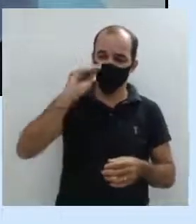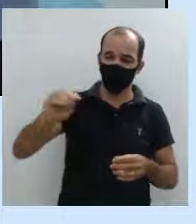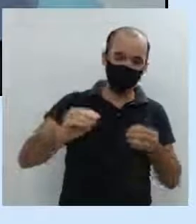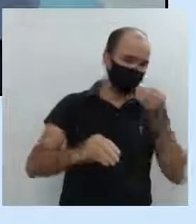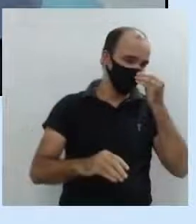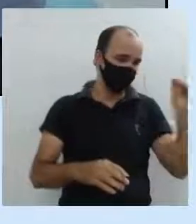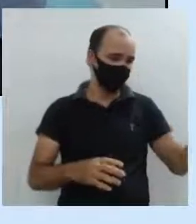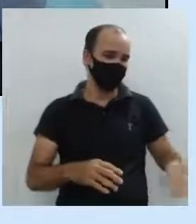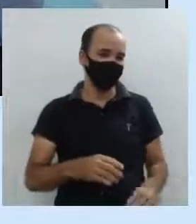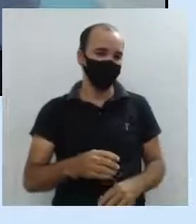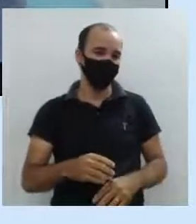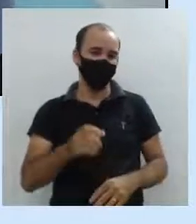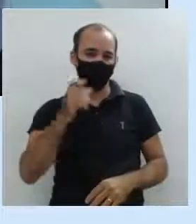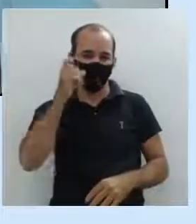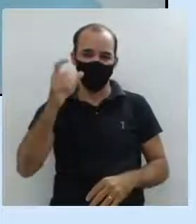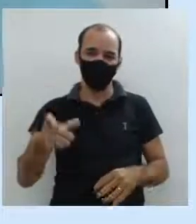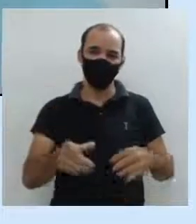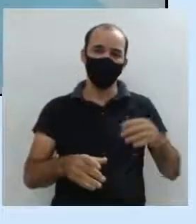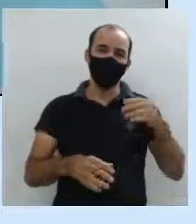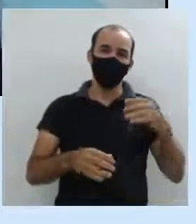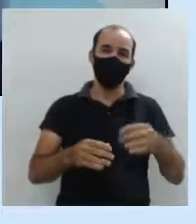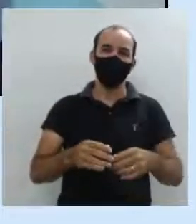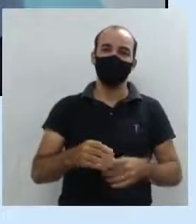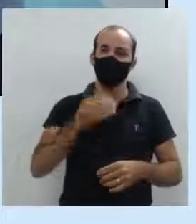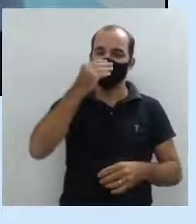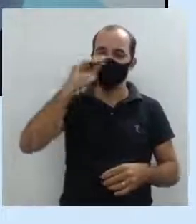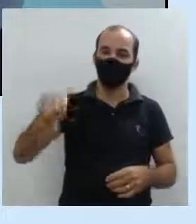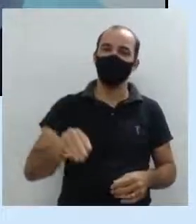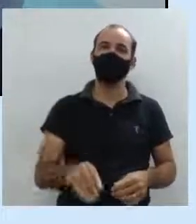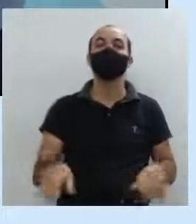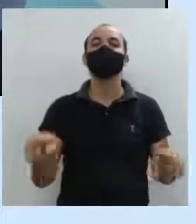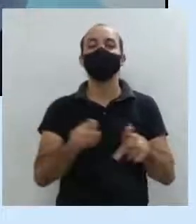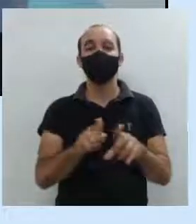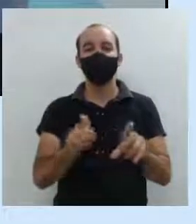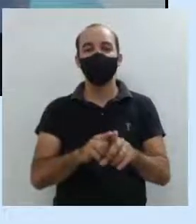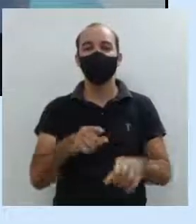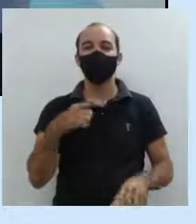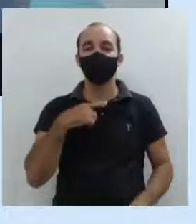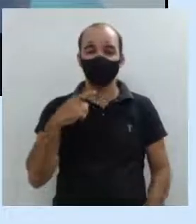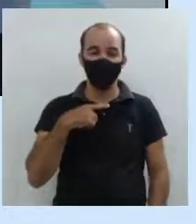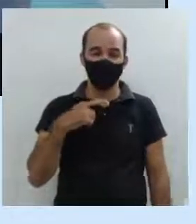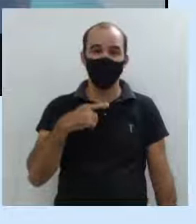pós-moderno, que é o consumismo. Vocês já notaram que nos tornamos pessoas